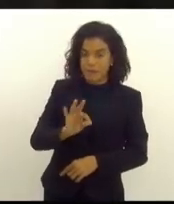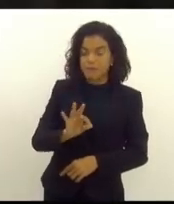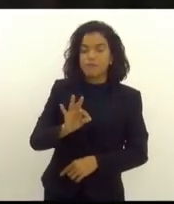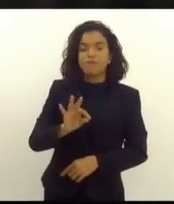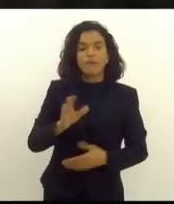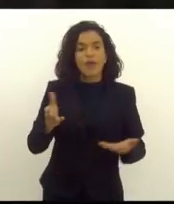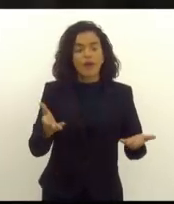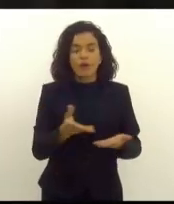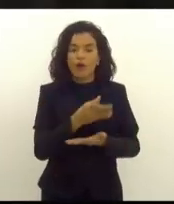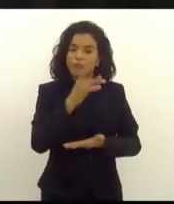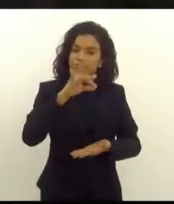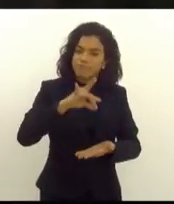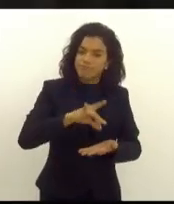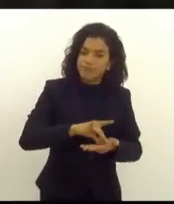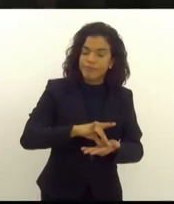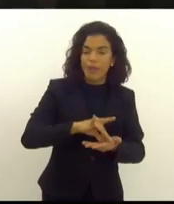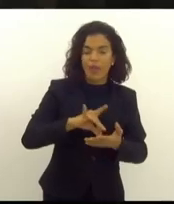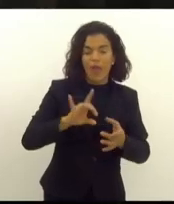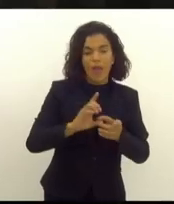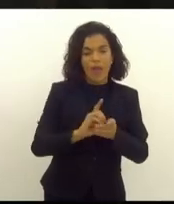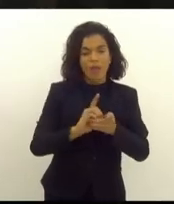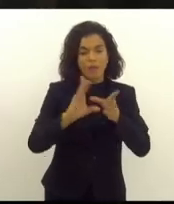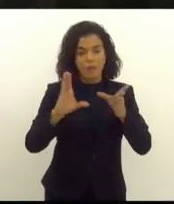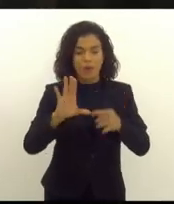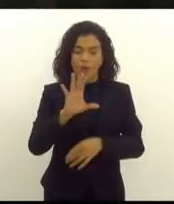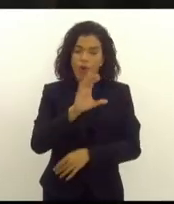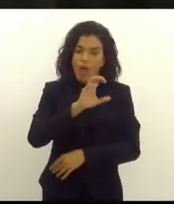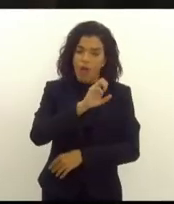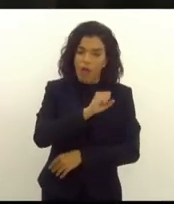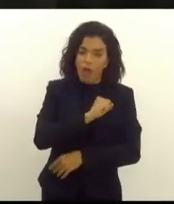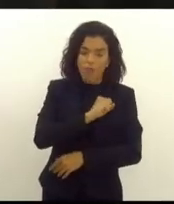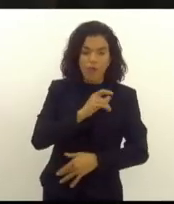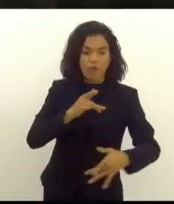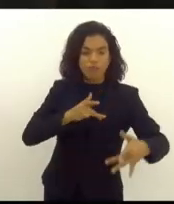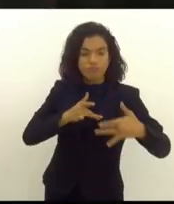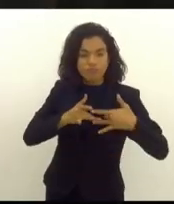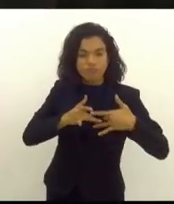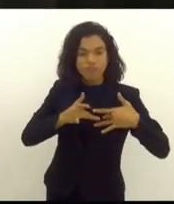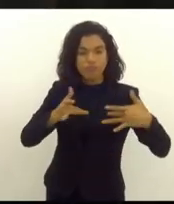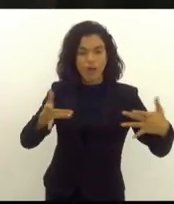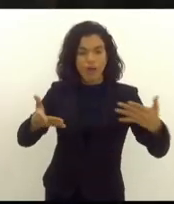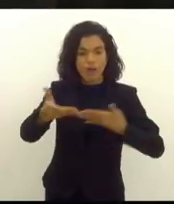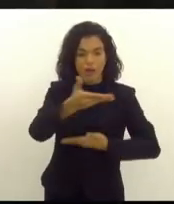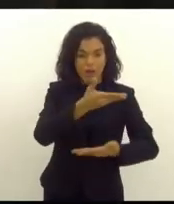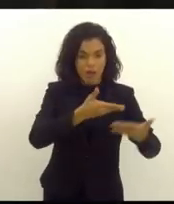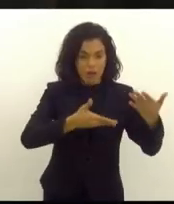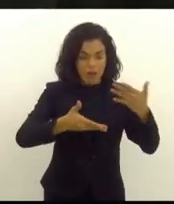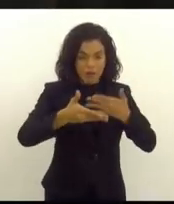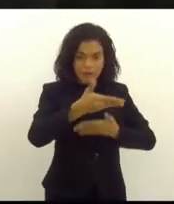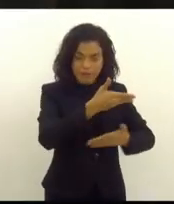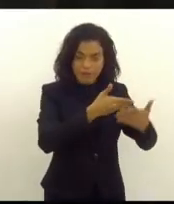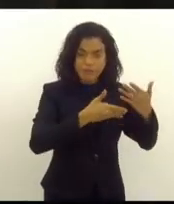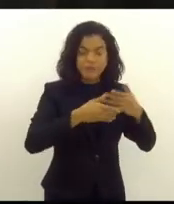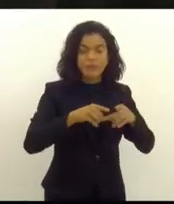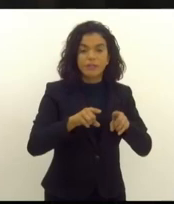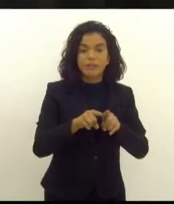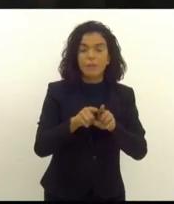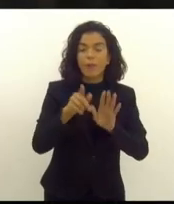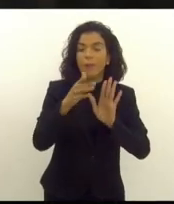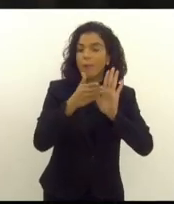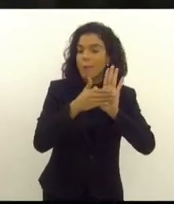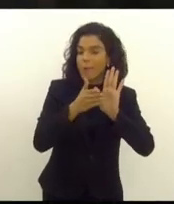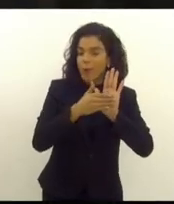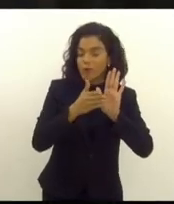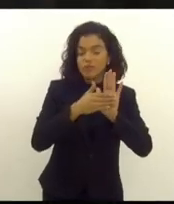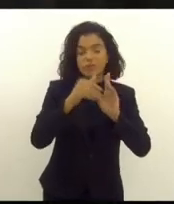afirmar a democracia o amor A fraternidade a solidariedade e um projeto